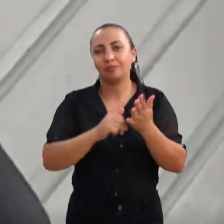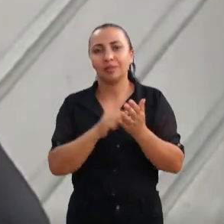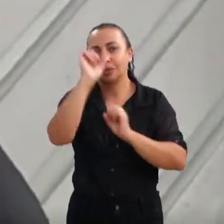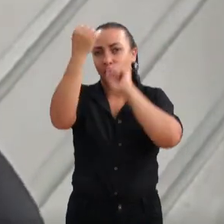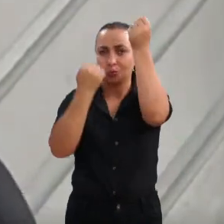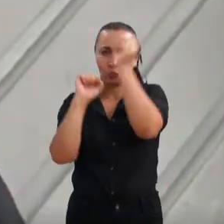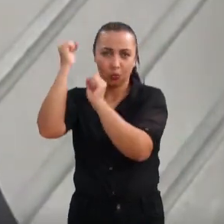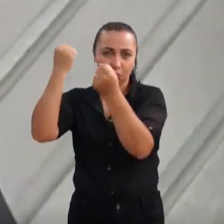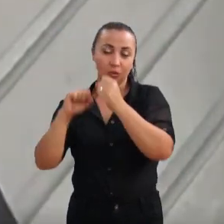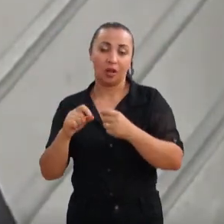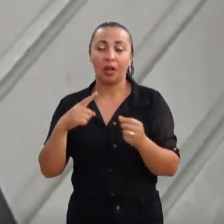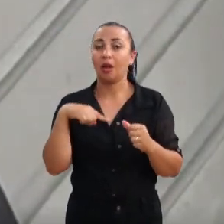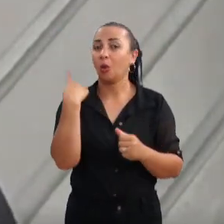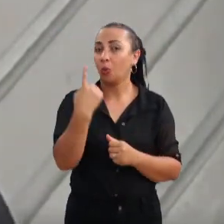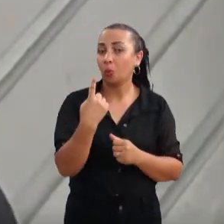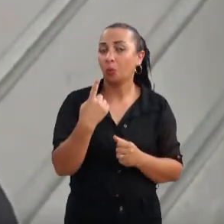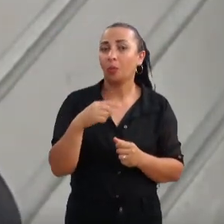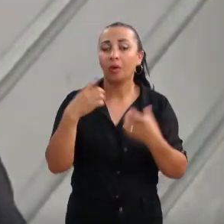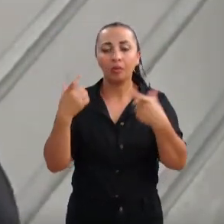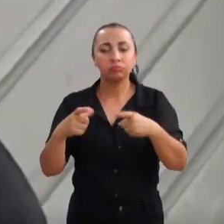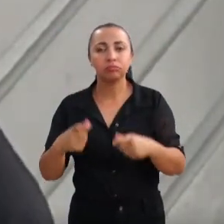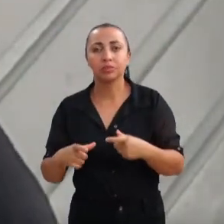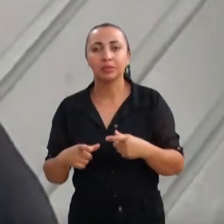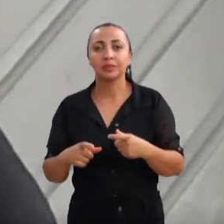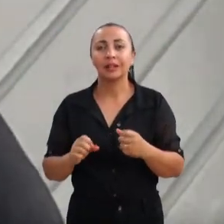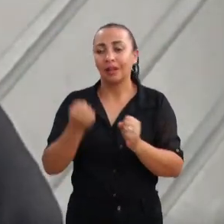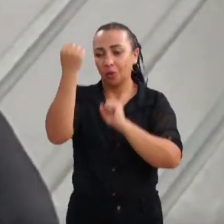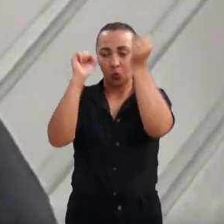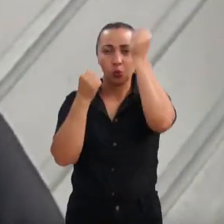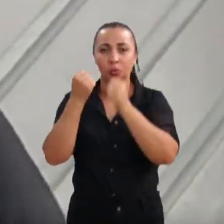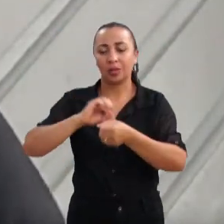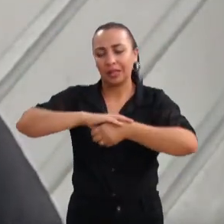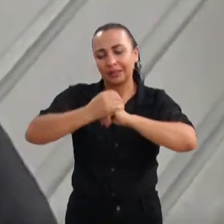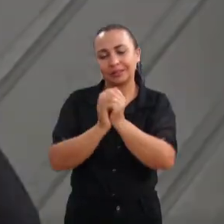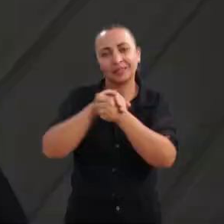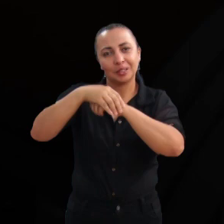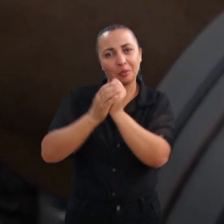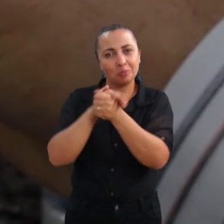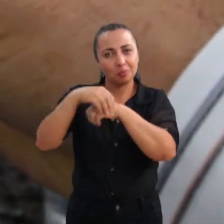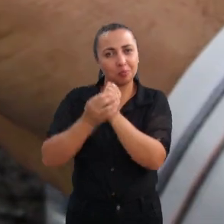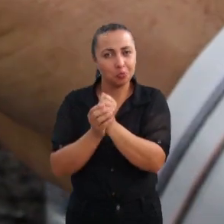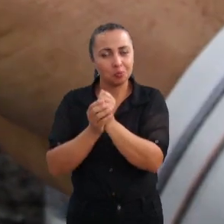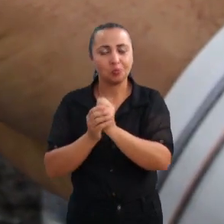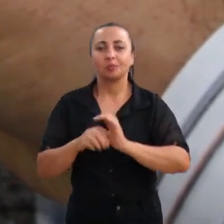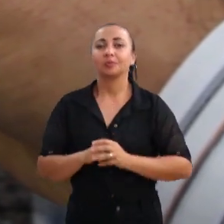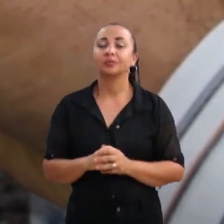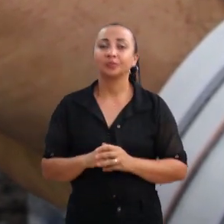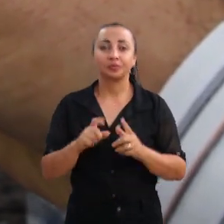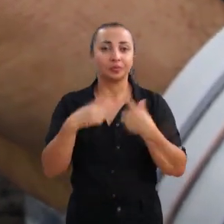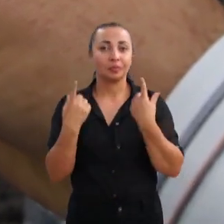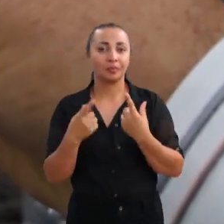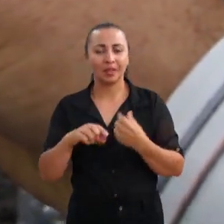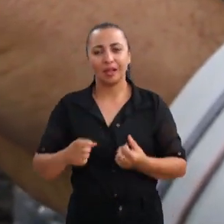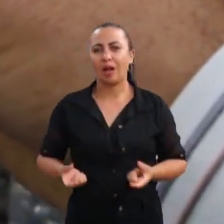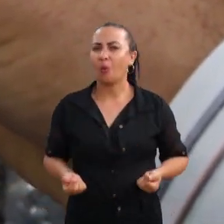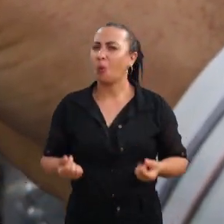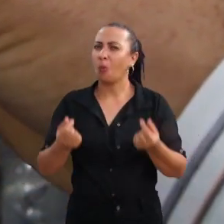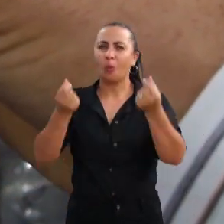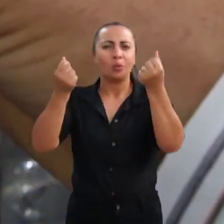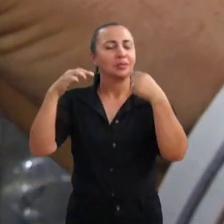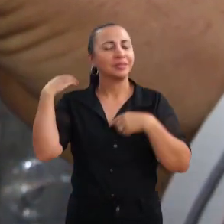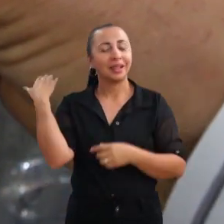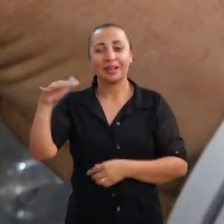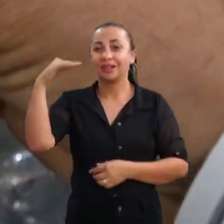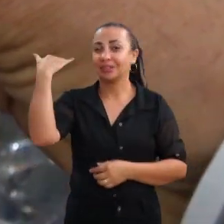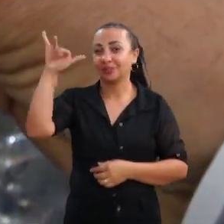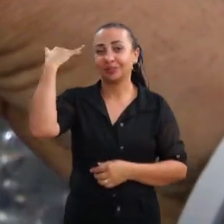setores industriais e um deles é nas indústrias de detergentes. Só que o custo de produção das enzimas ainda